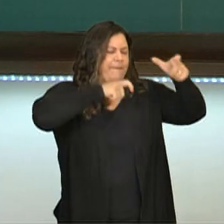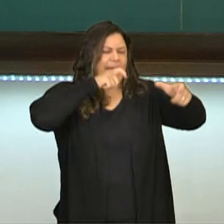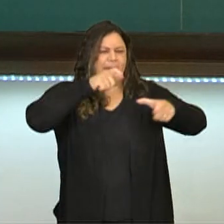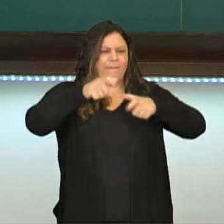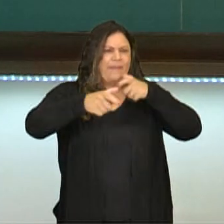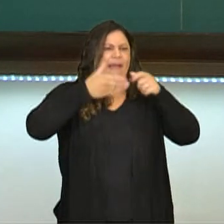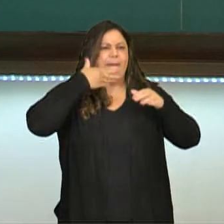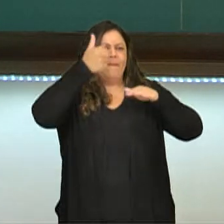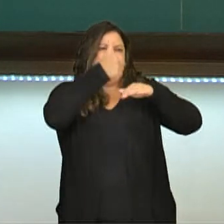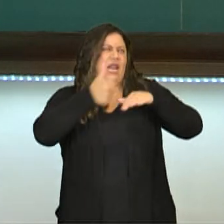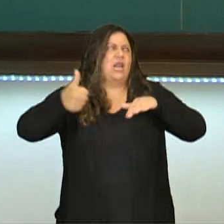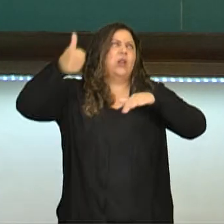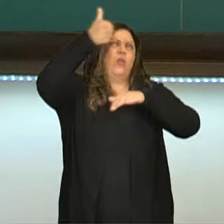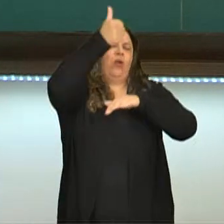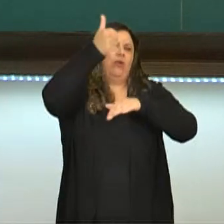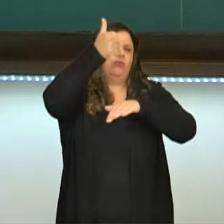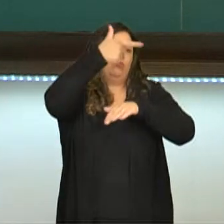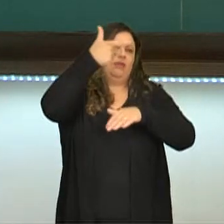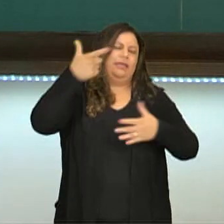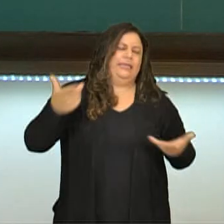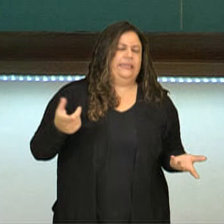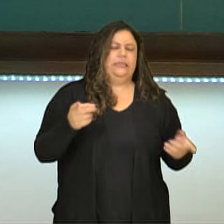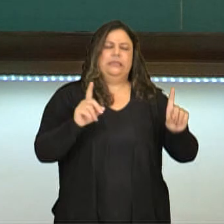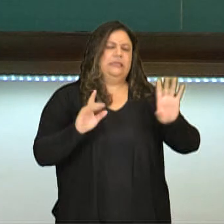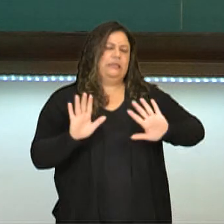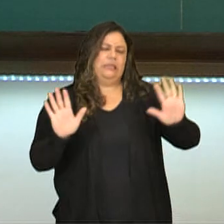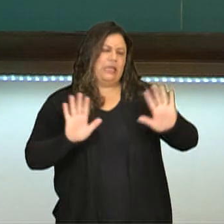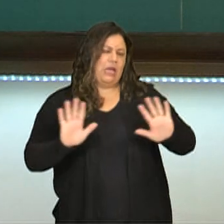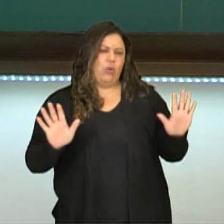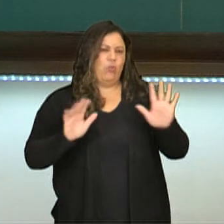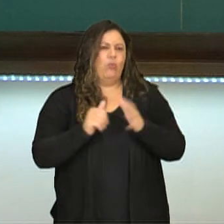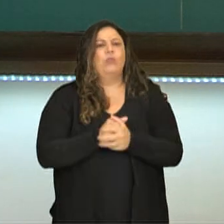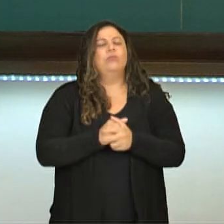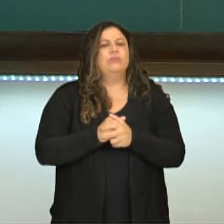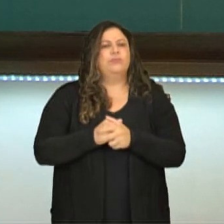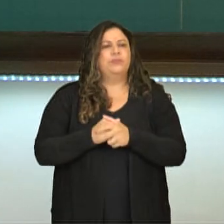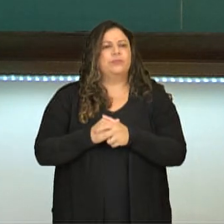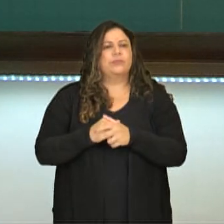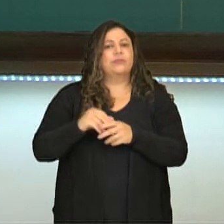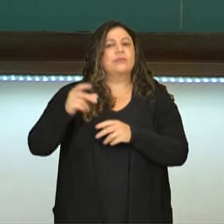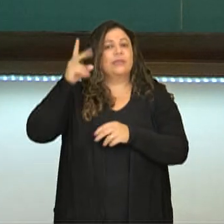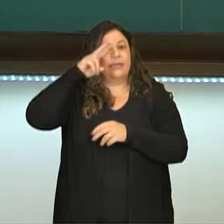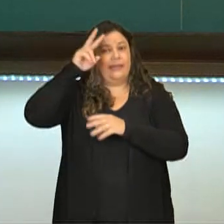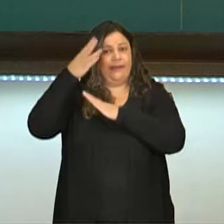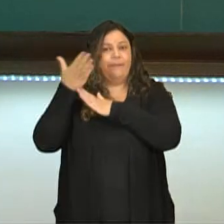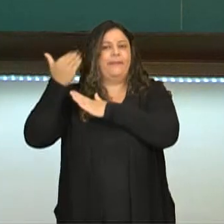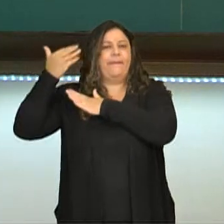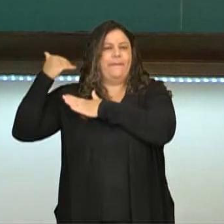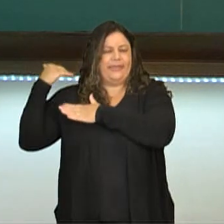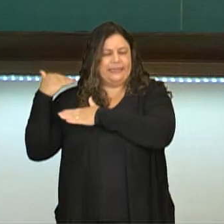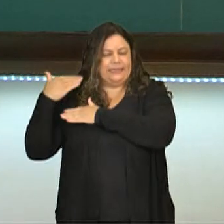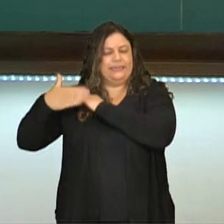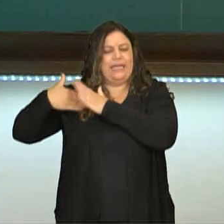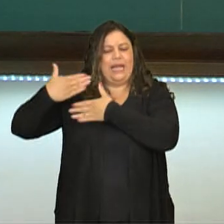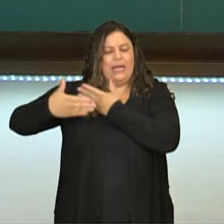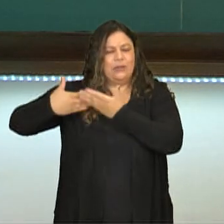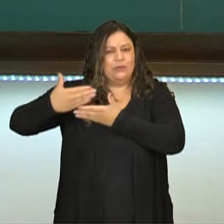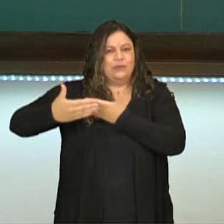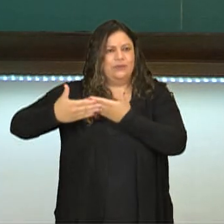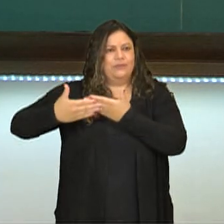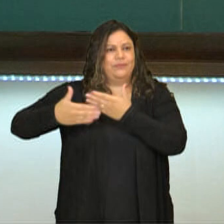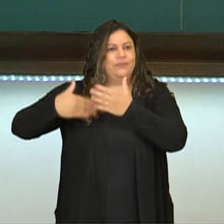visão etnocêntrica que a gente tinha até a escola evolucionista. Lembram? Então, o olhar do outro sempre é um